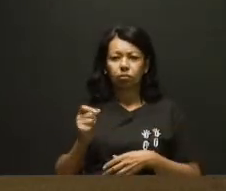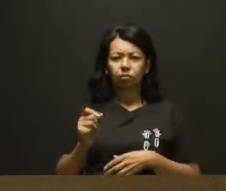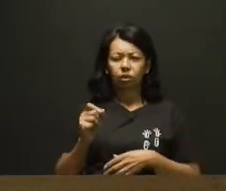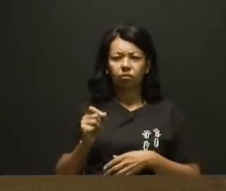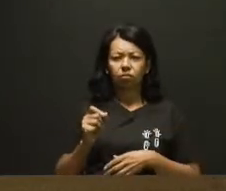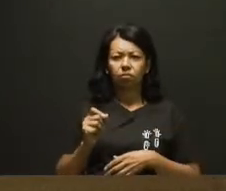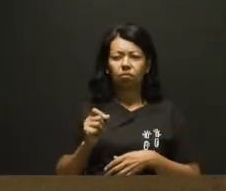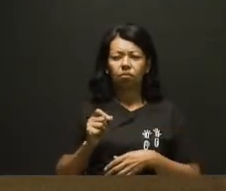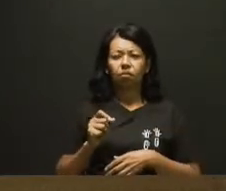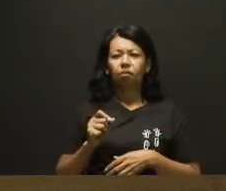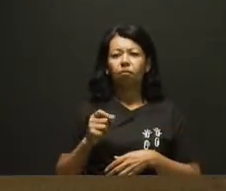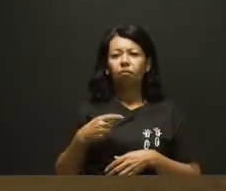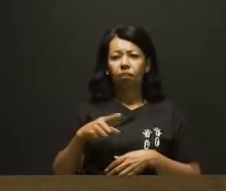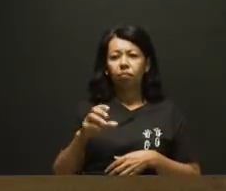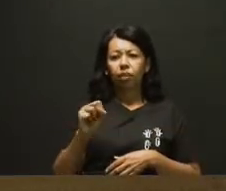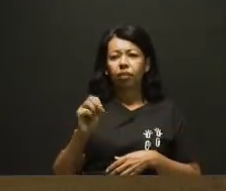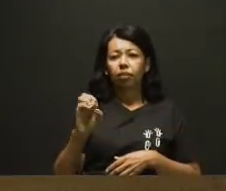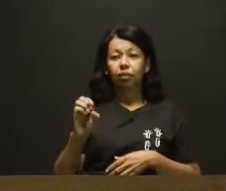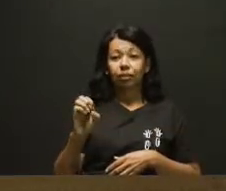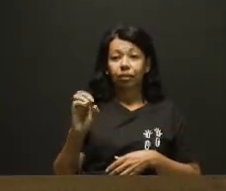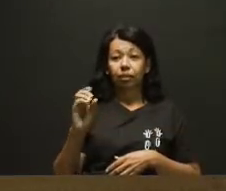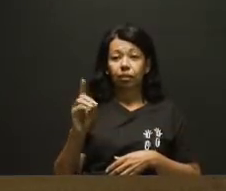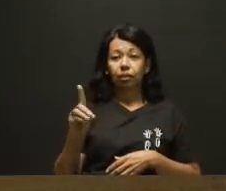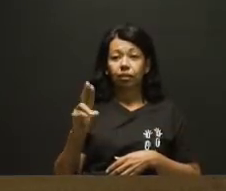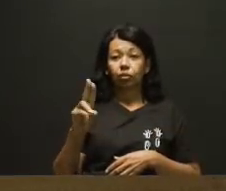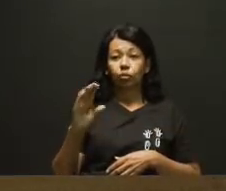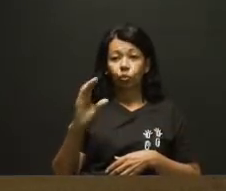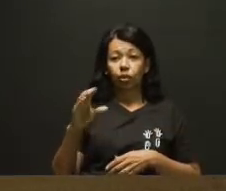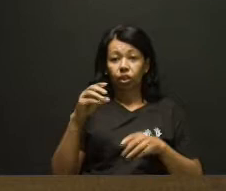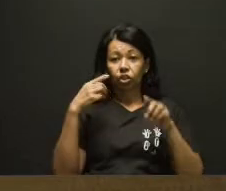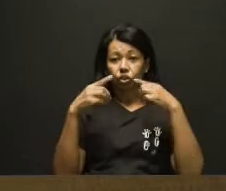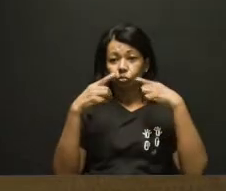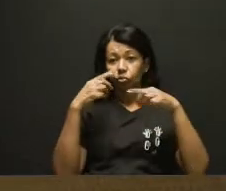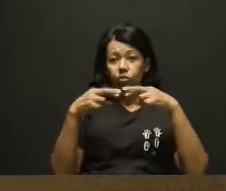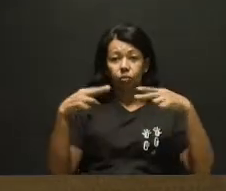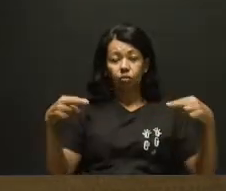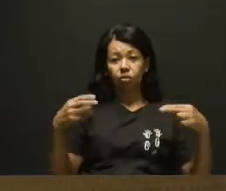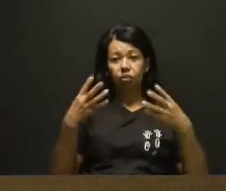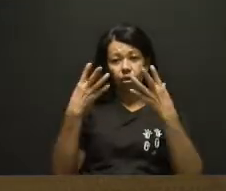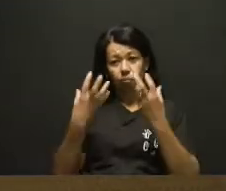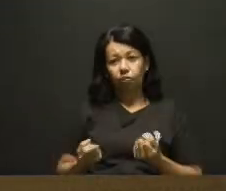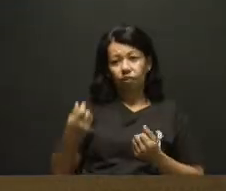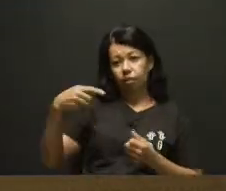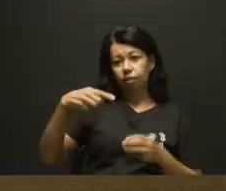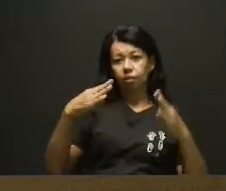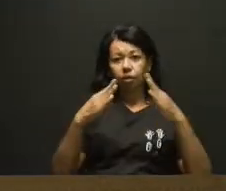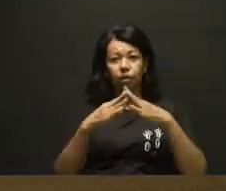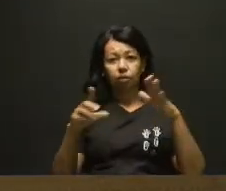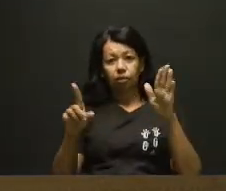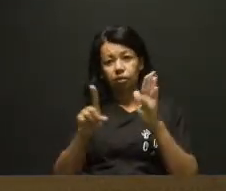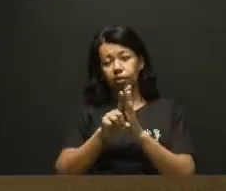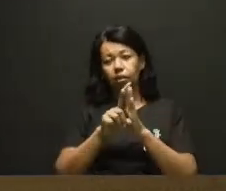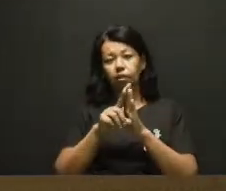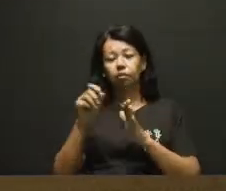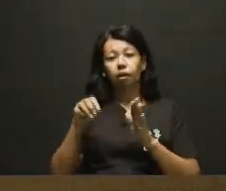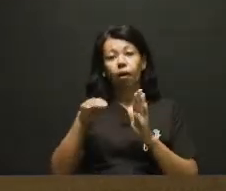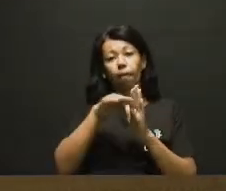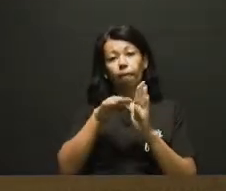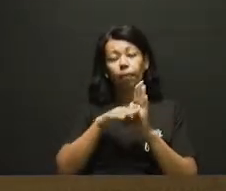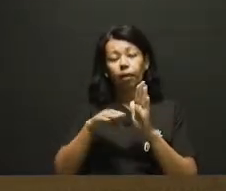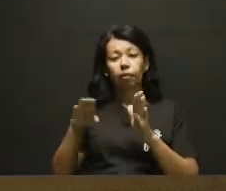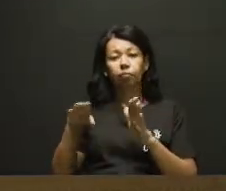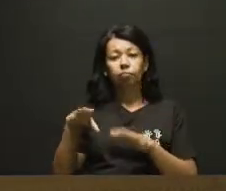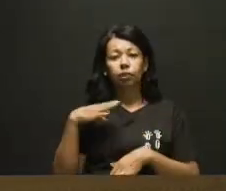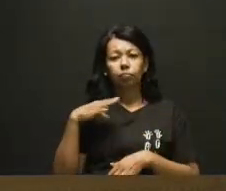pela seduc discutir uma coisa que foi aprovado nesta casa de leis que o plano municipal de educação